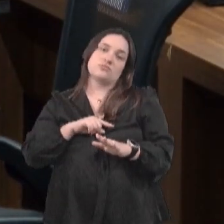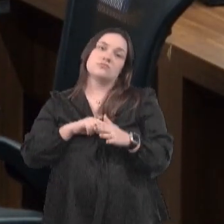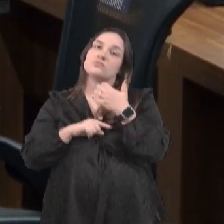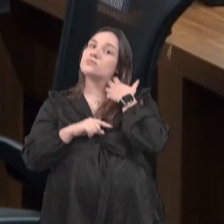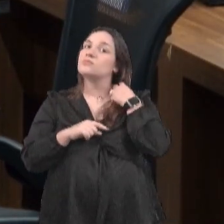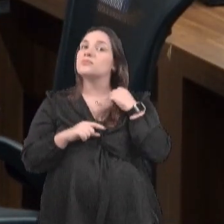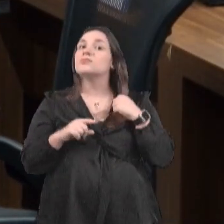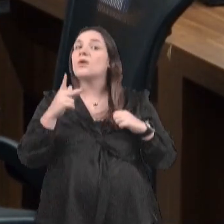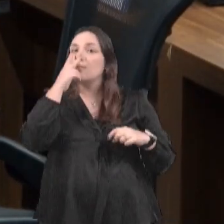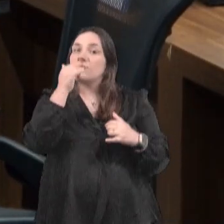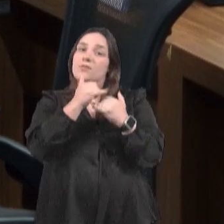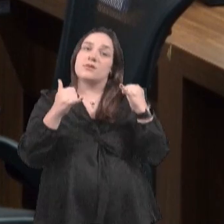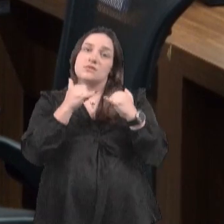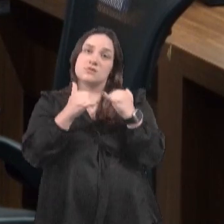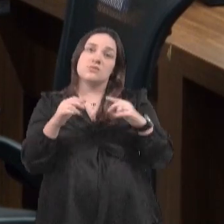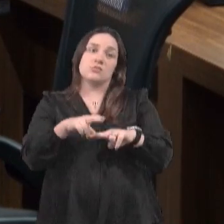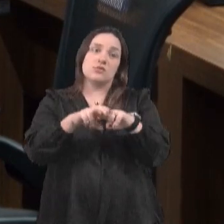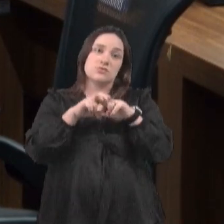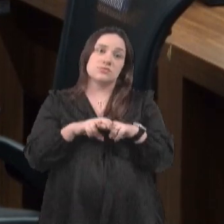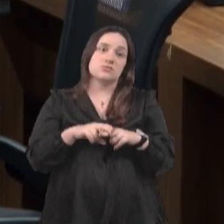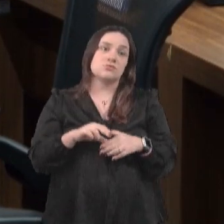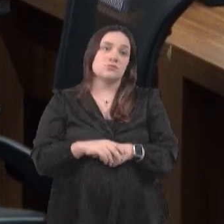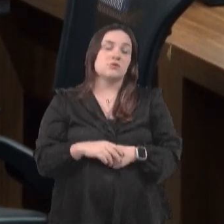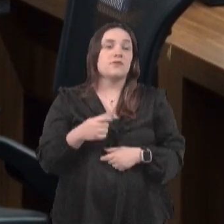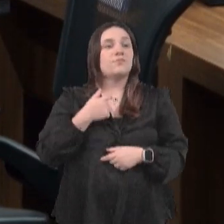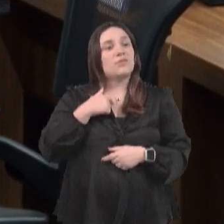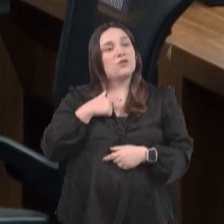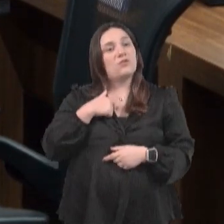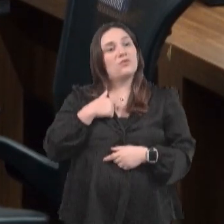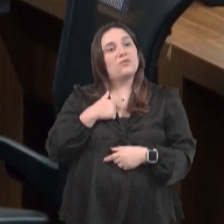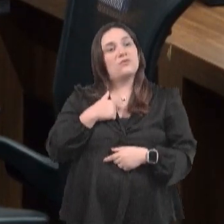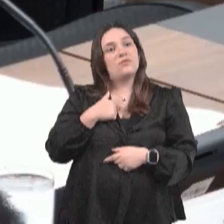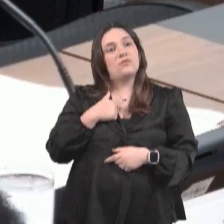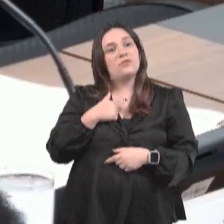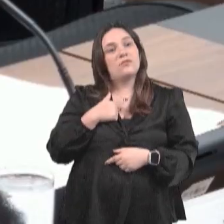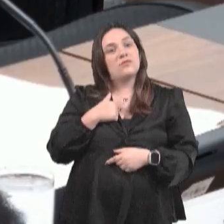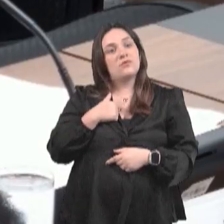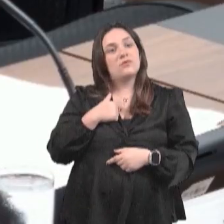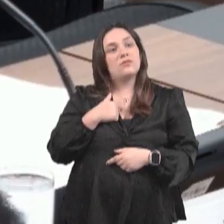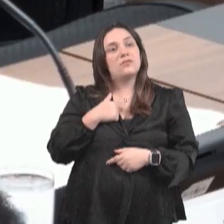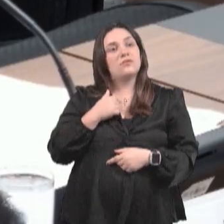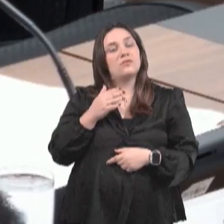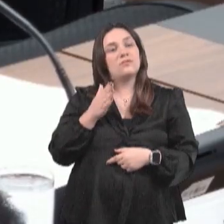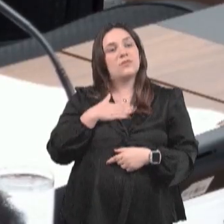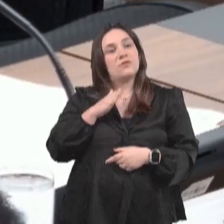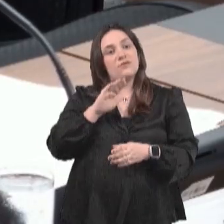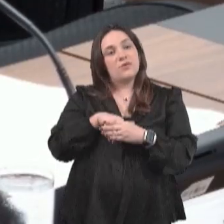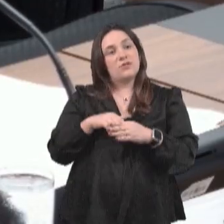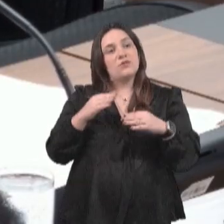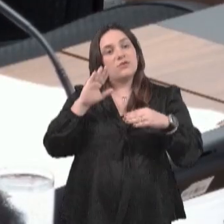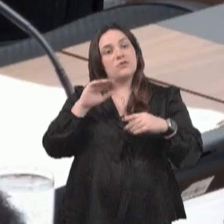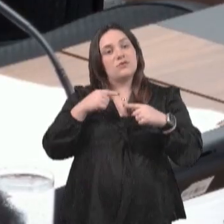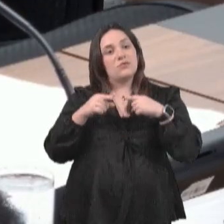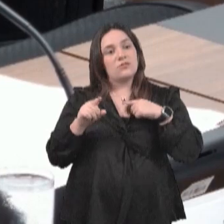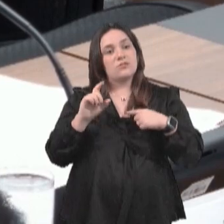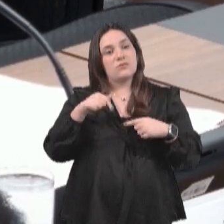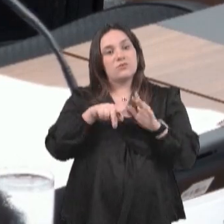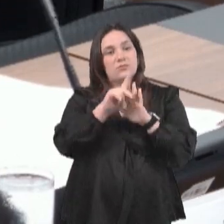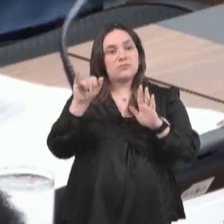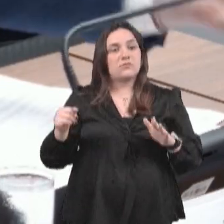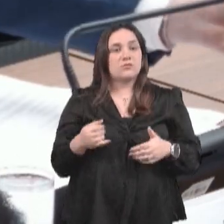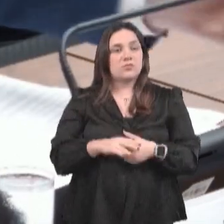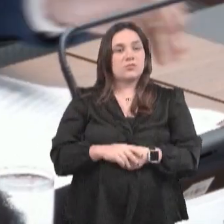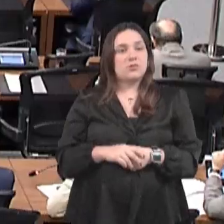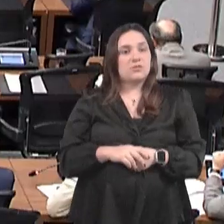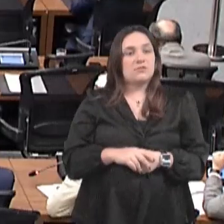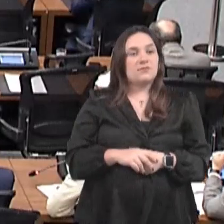casos similares. Então, por esse motivo, senhor presidente, eu vou votar e justificar na minha declaração de voto o voto contrário a esse projeto.